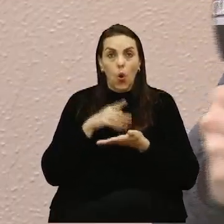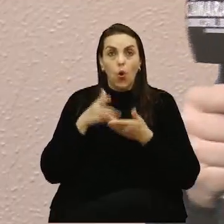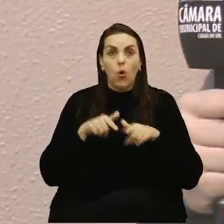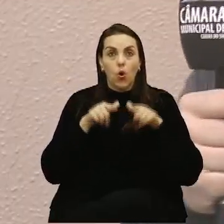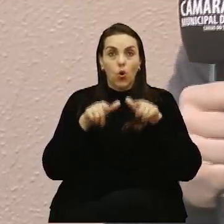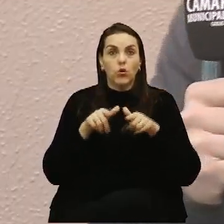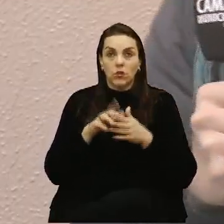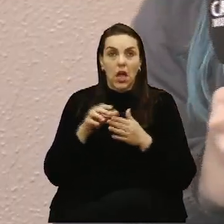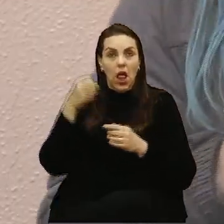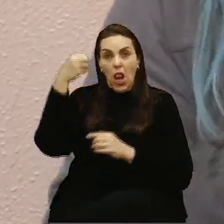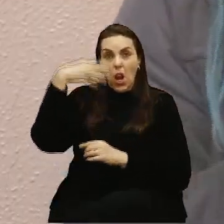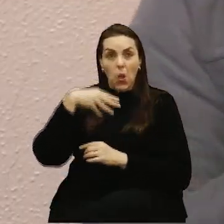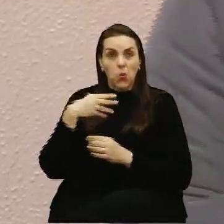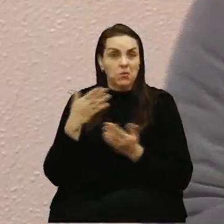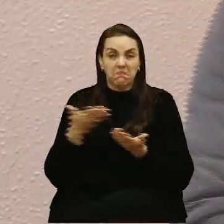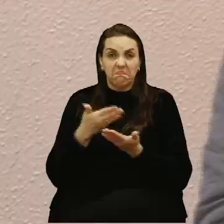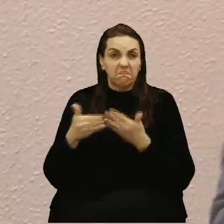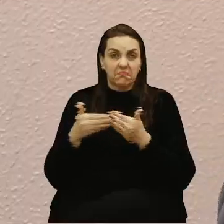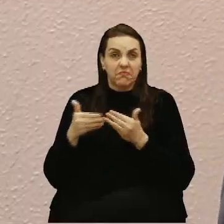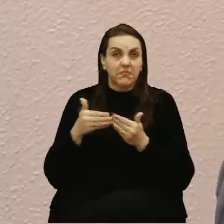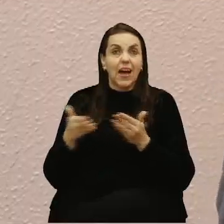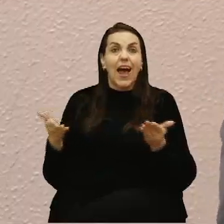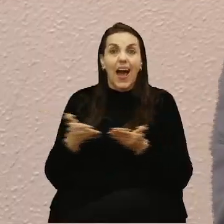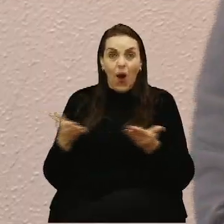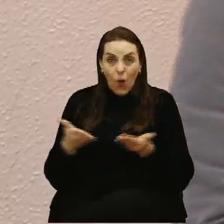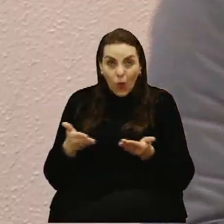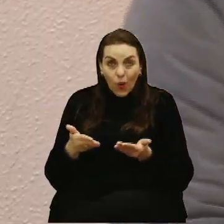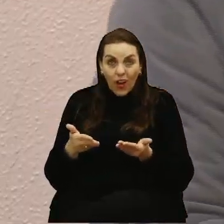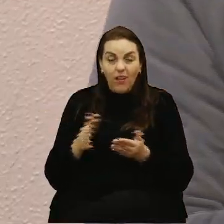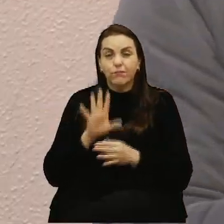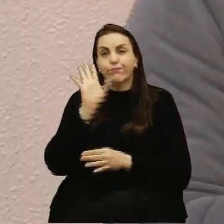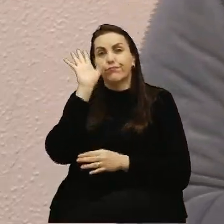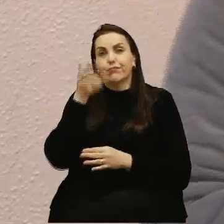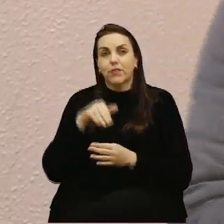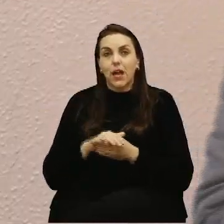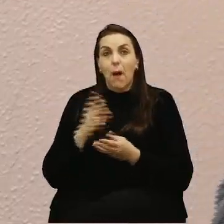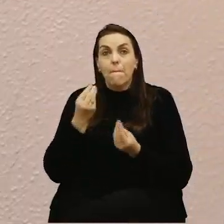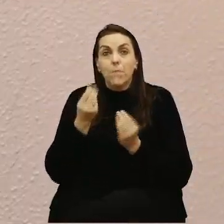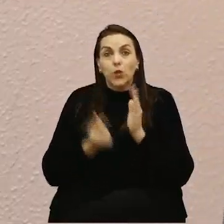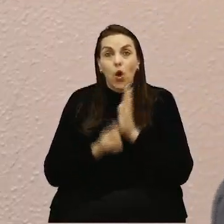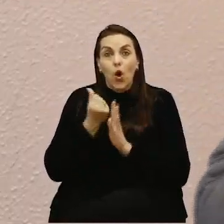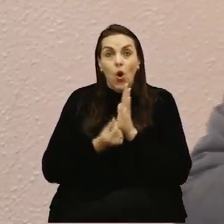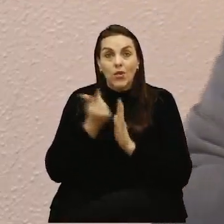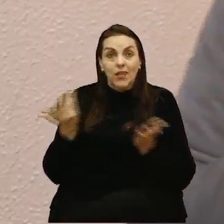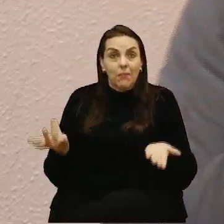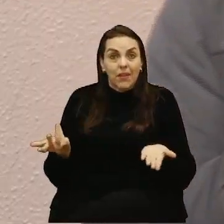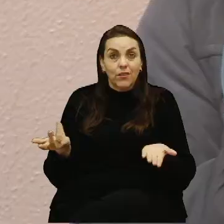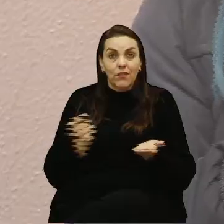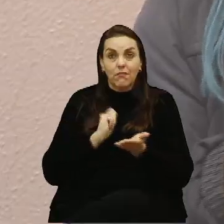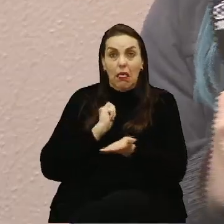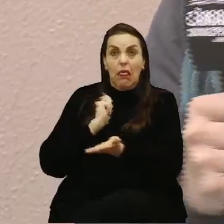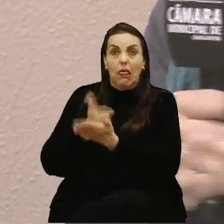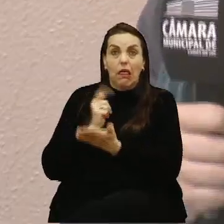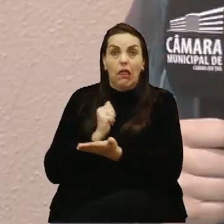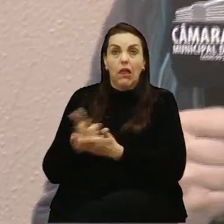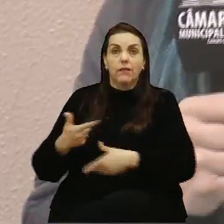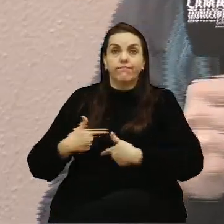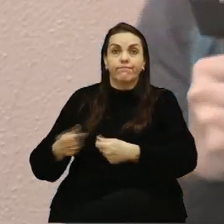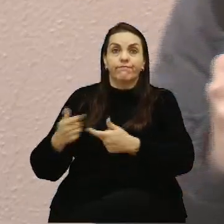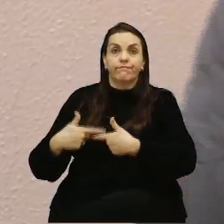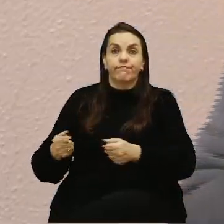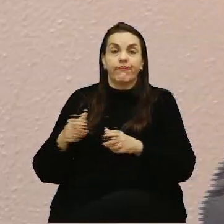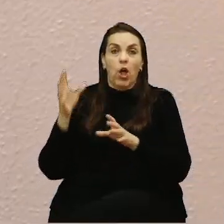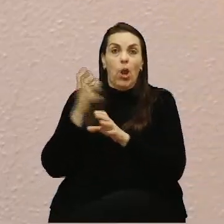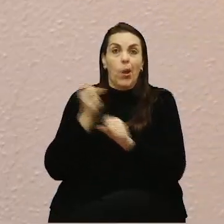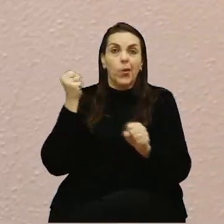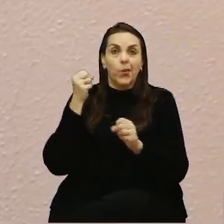não representava tanto. Hoje a conta de luz leva grande parte do orçamento, né, e do possível lucro